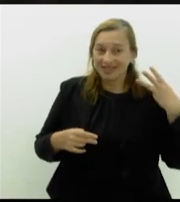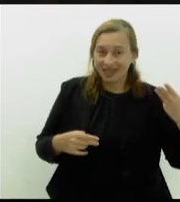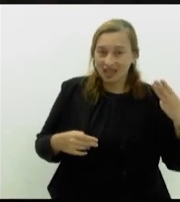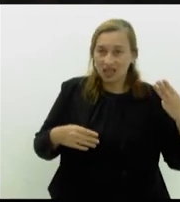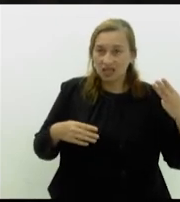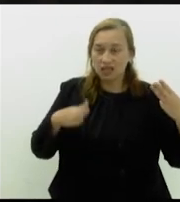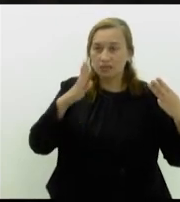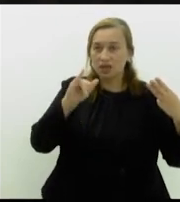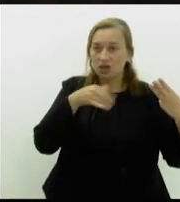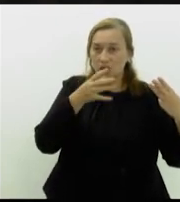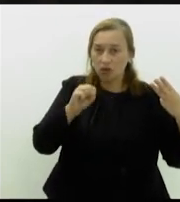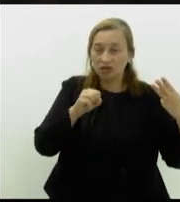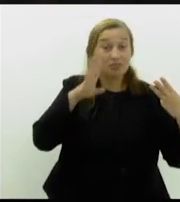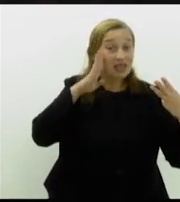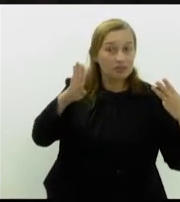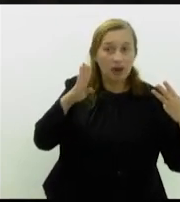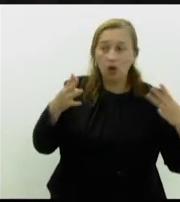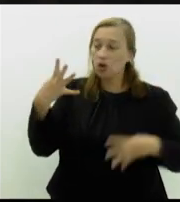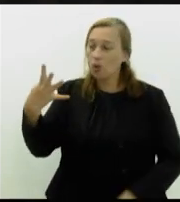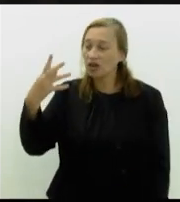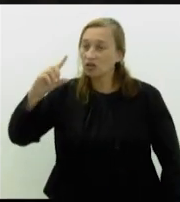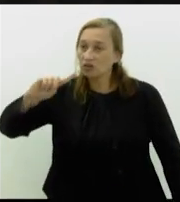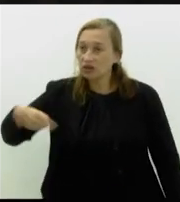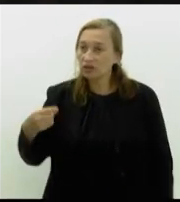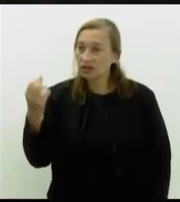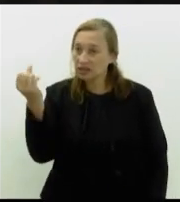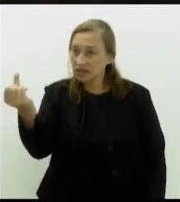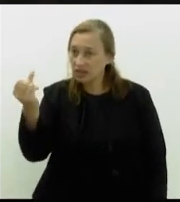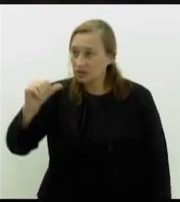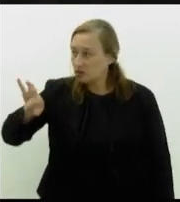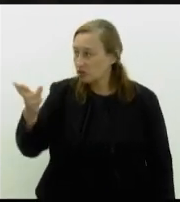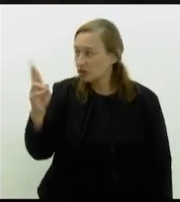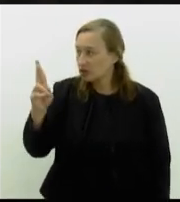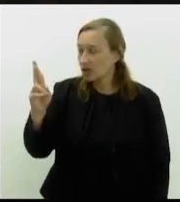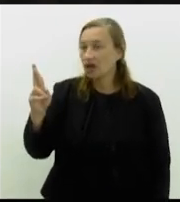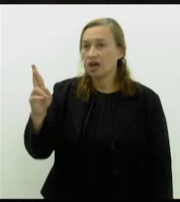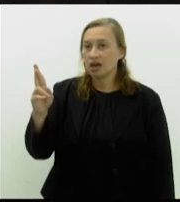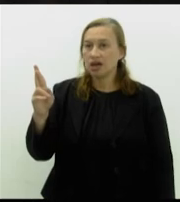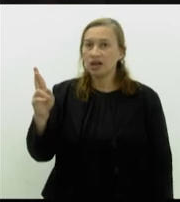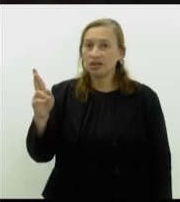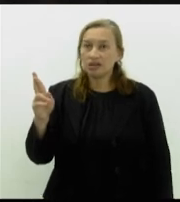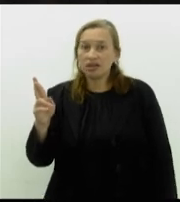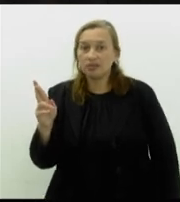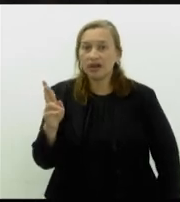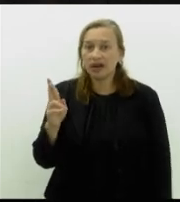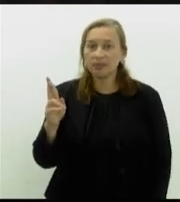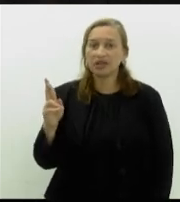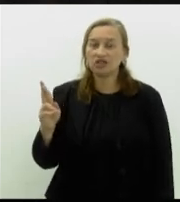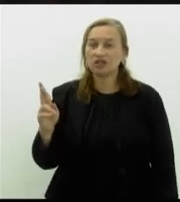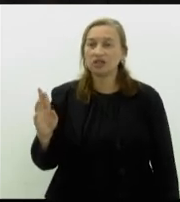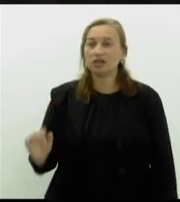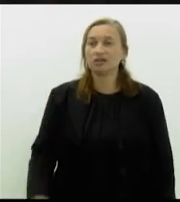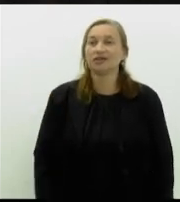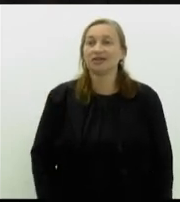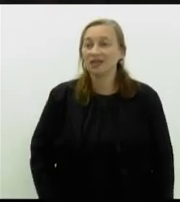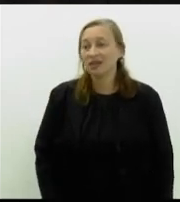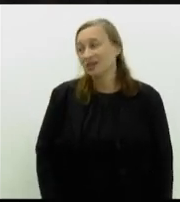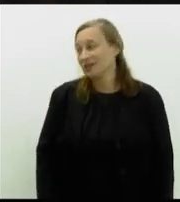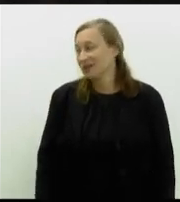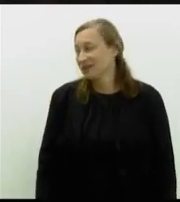e 4,6 bilhões de reais de serviço da dívida. De uma